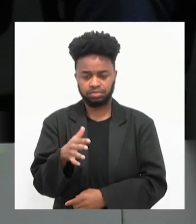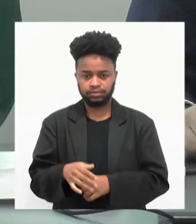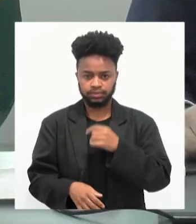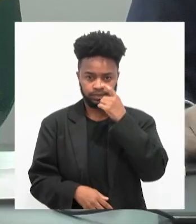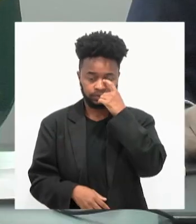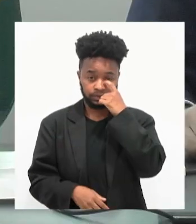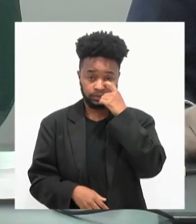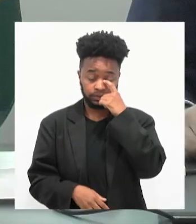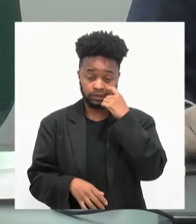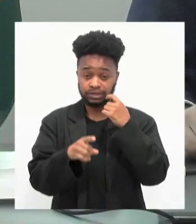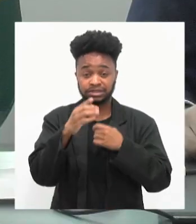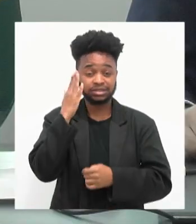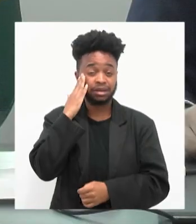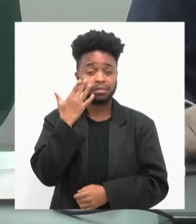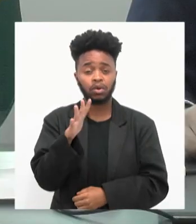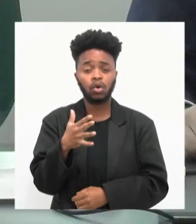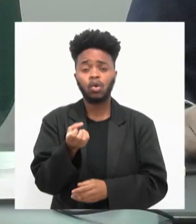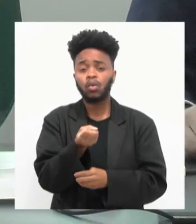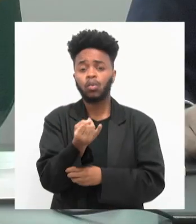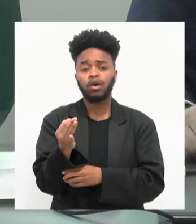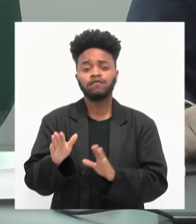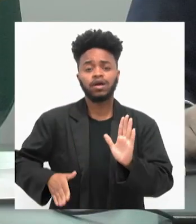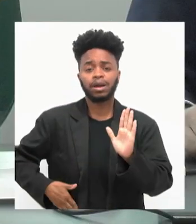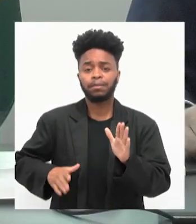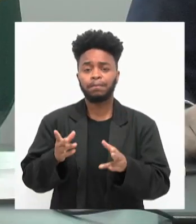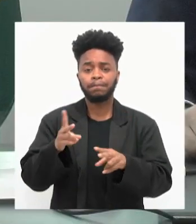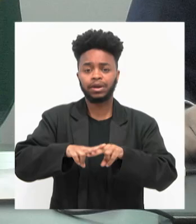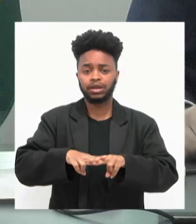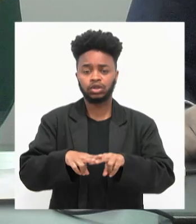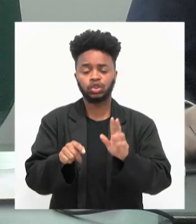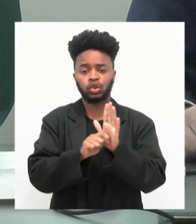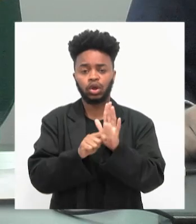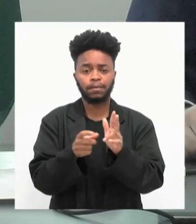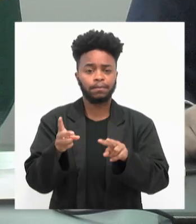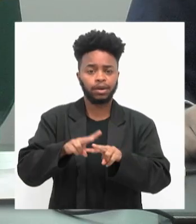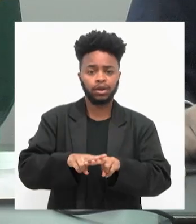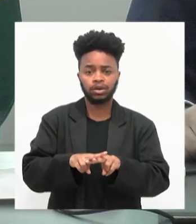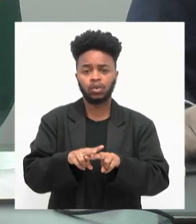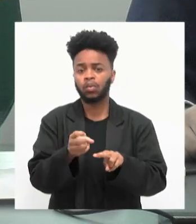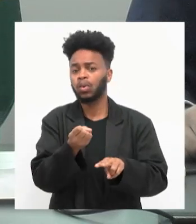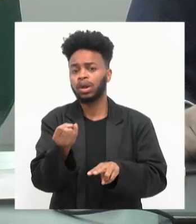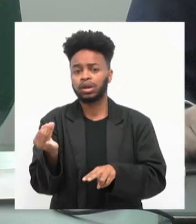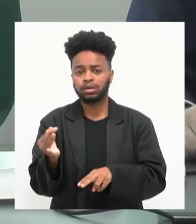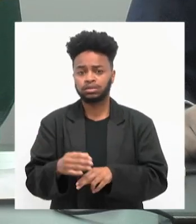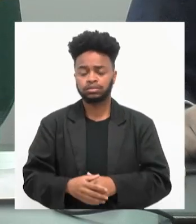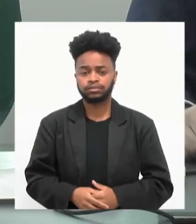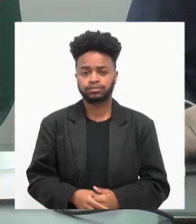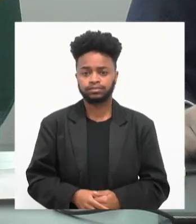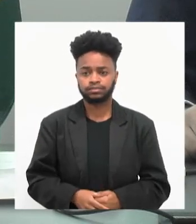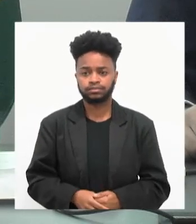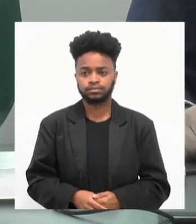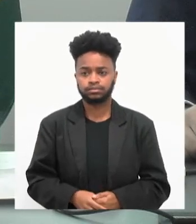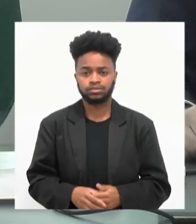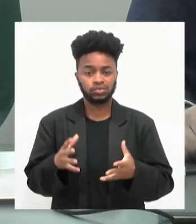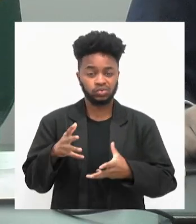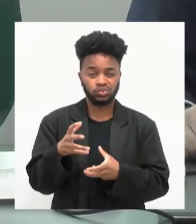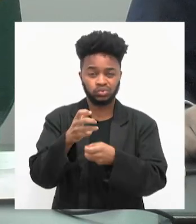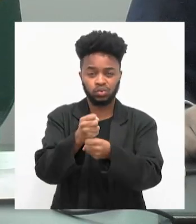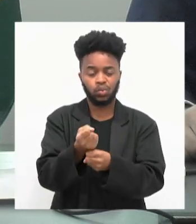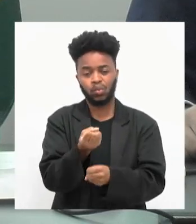de quantos vagabundos foram presos, armas presas, drogas presas nessas operações? Seus Olha, funcionários te informavam isso? Quantos, na totalidade